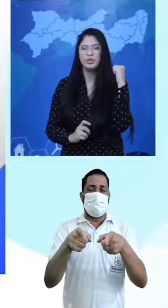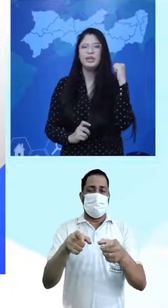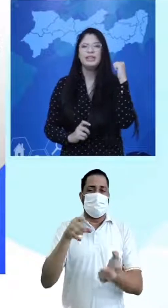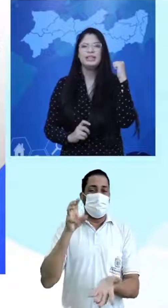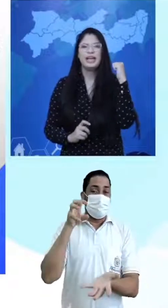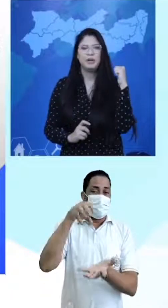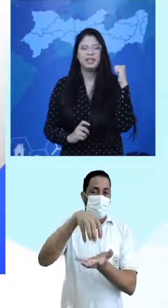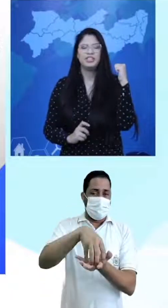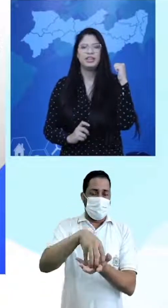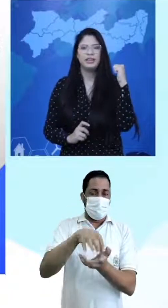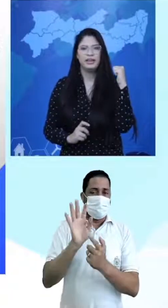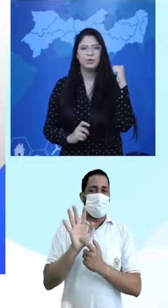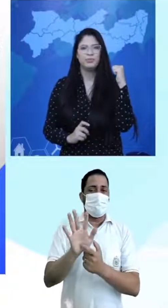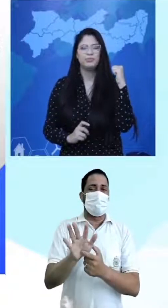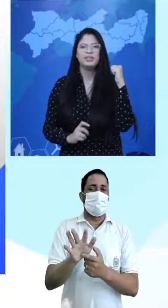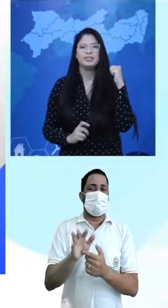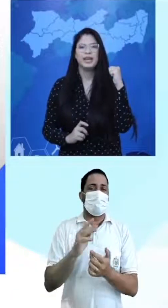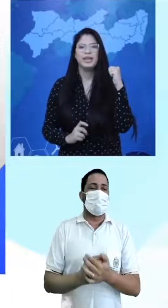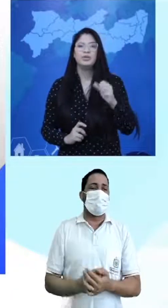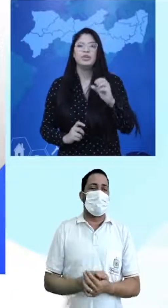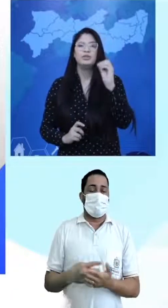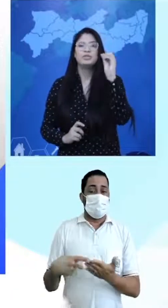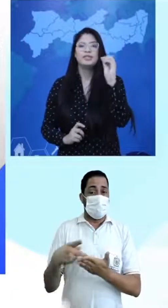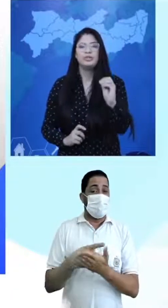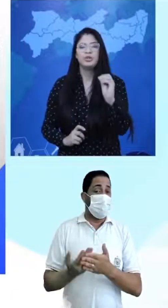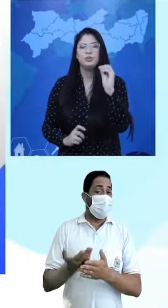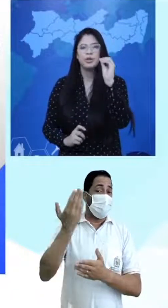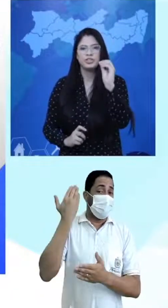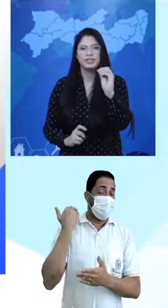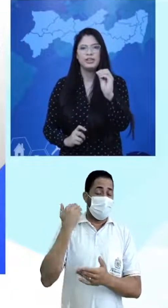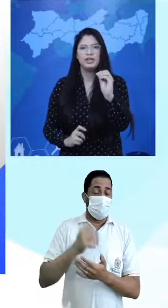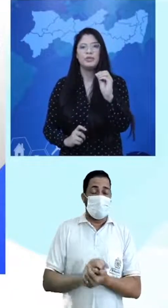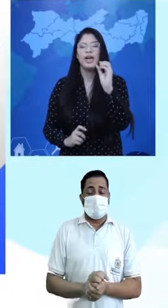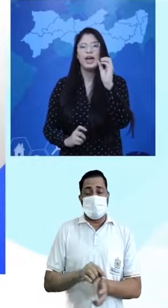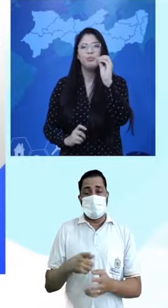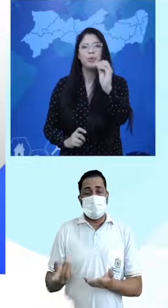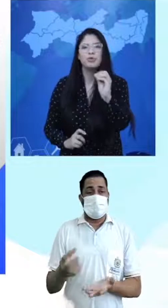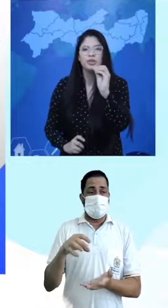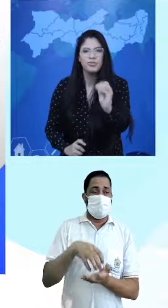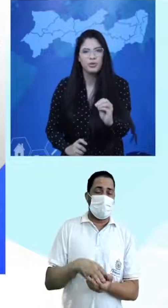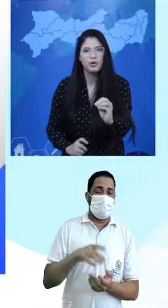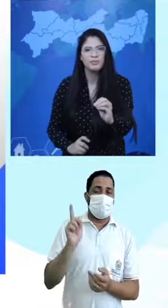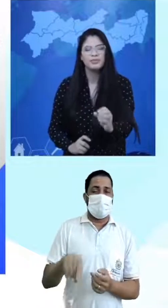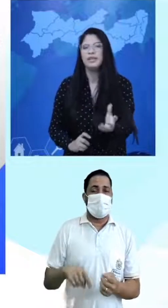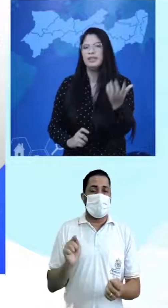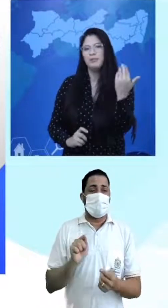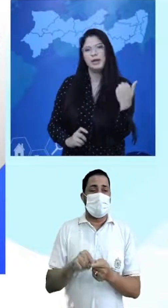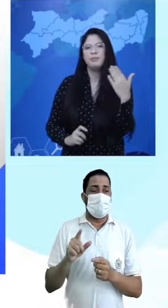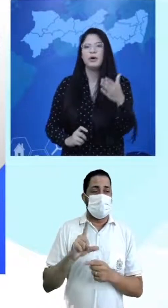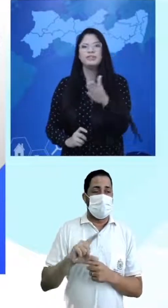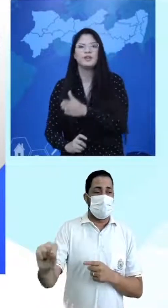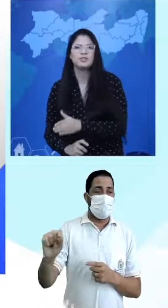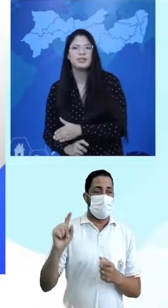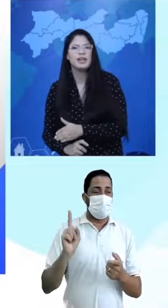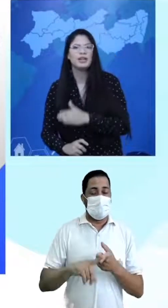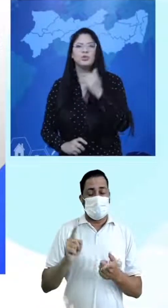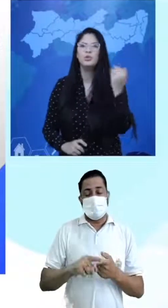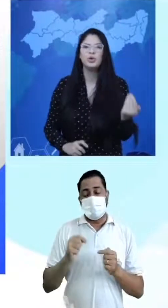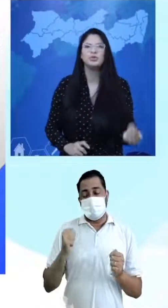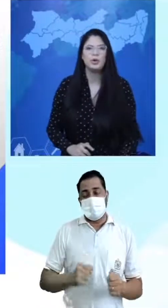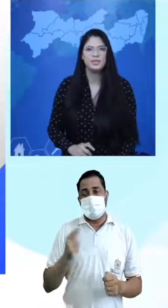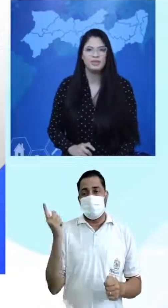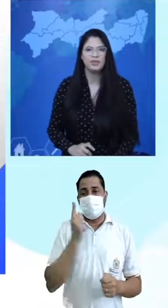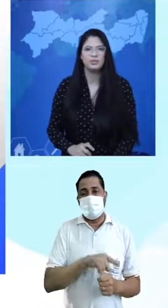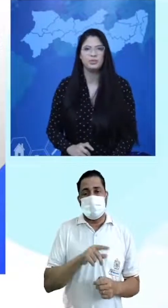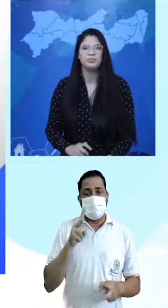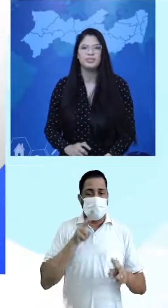mostrando na imagem anterior, certo? E o centro de projeção é o ponto de fuga e também pode ser considerado o olho